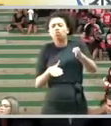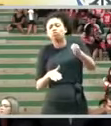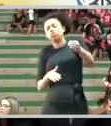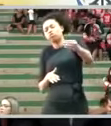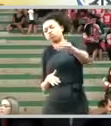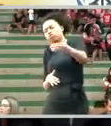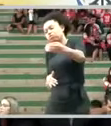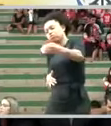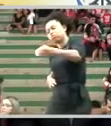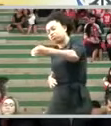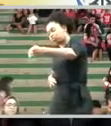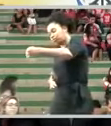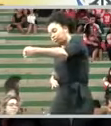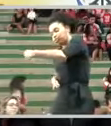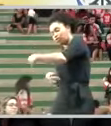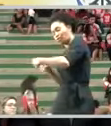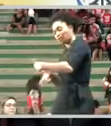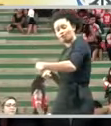voltar para onde estava o bezerro.